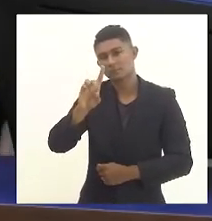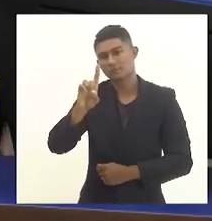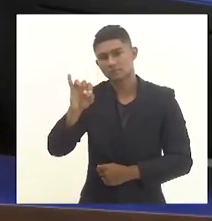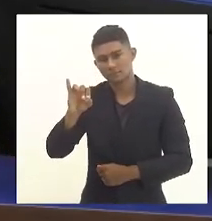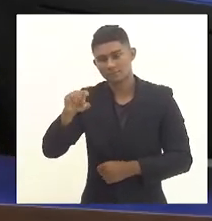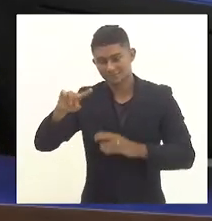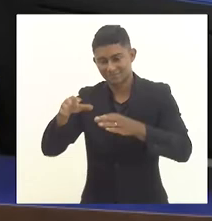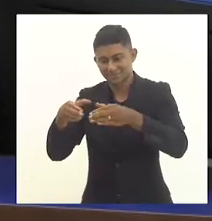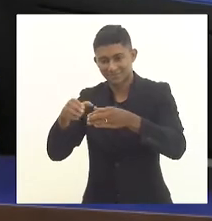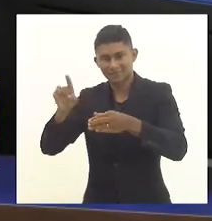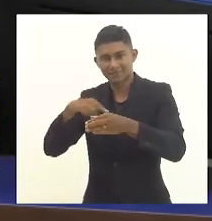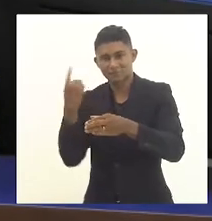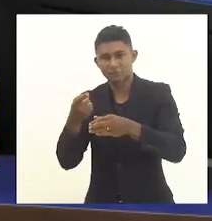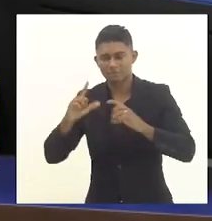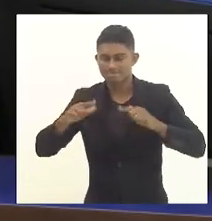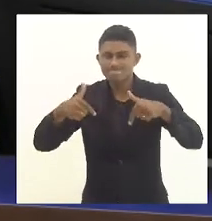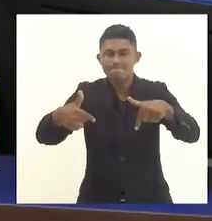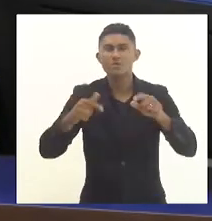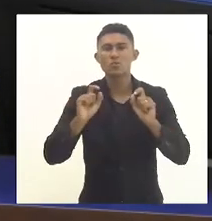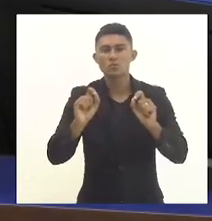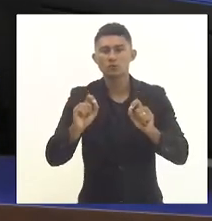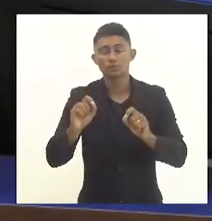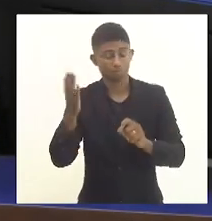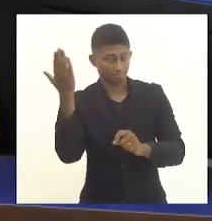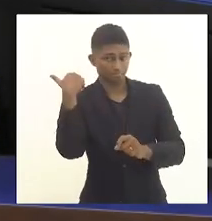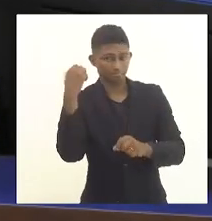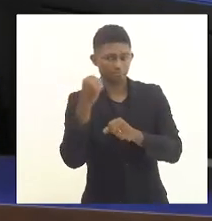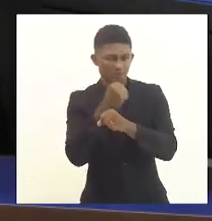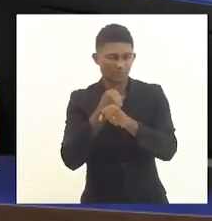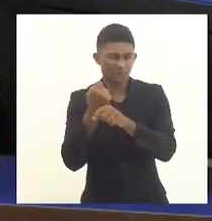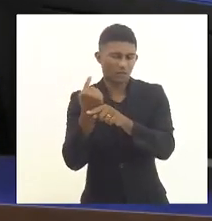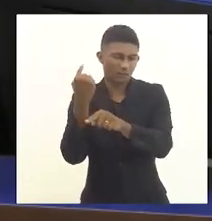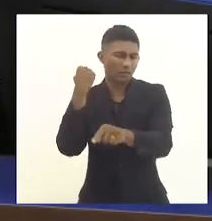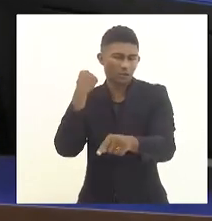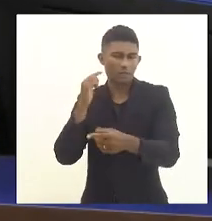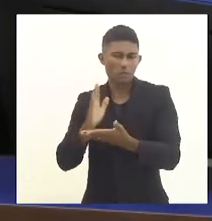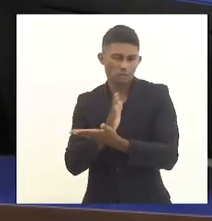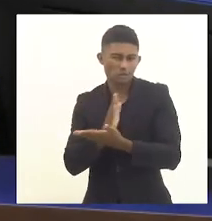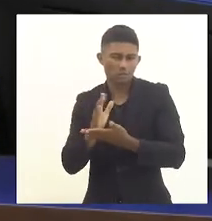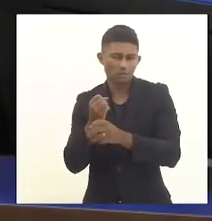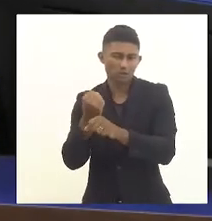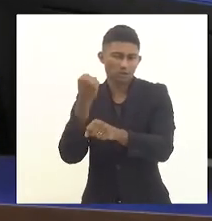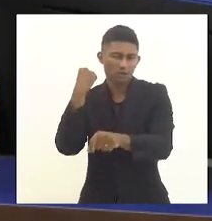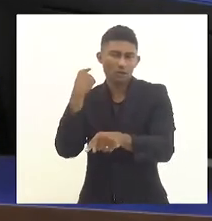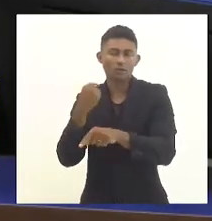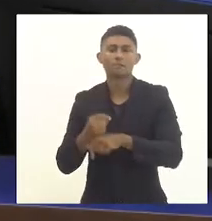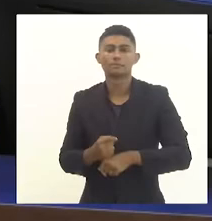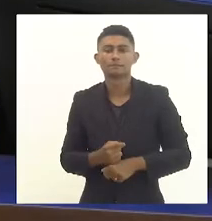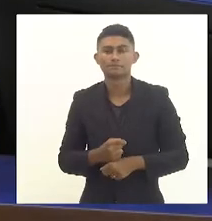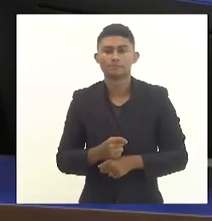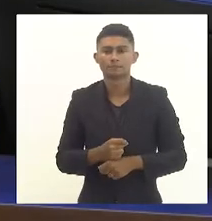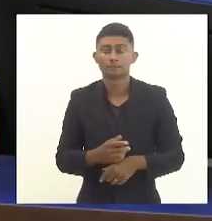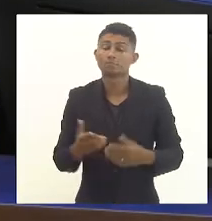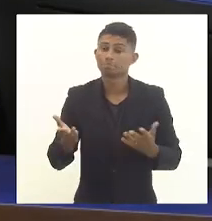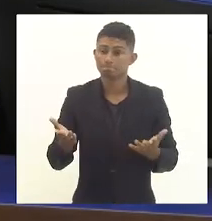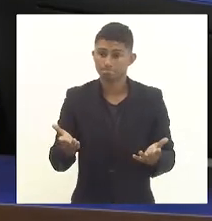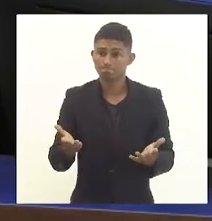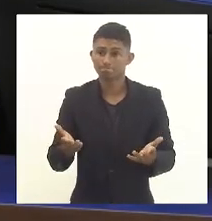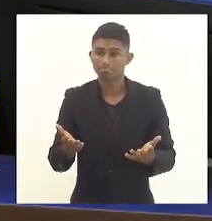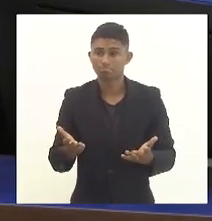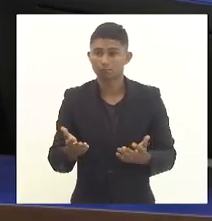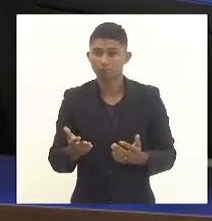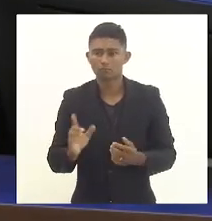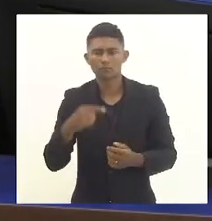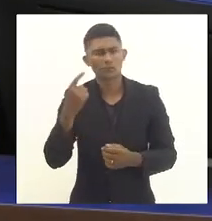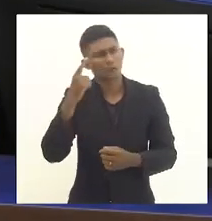essa ideia uma realidade. Alguns anos atrás, sendo muito breve, nós, diante do fato de que haveria